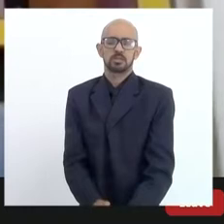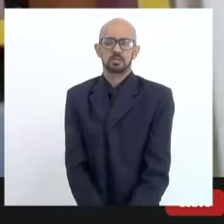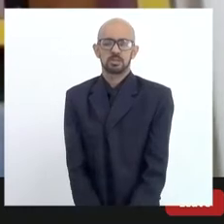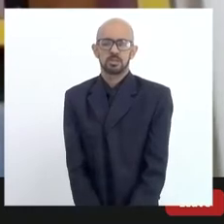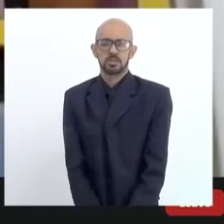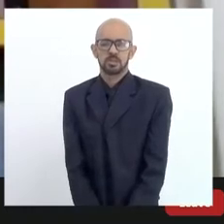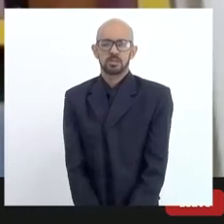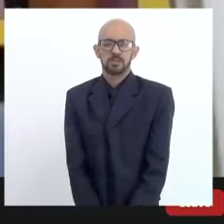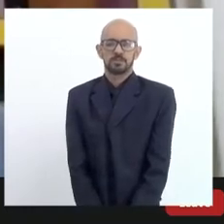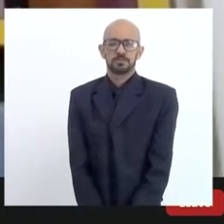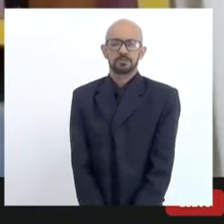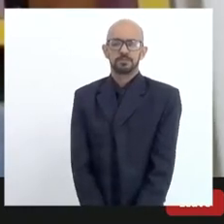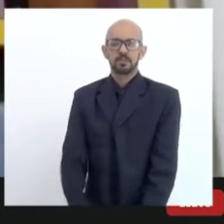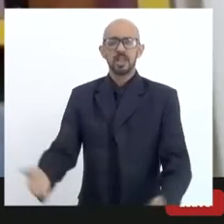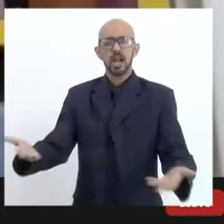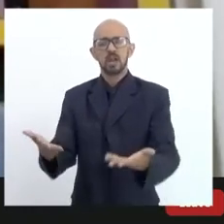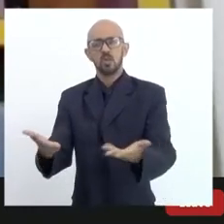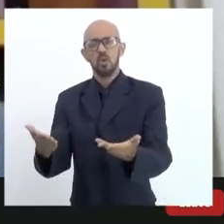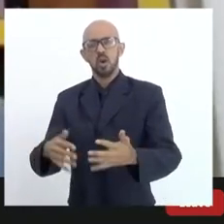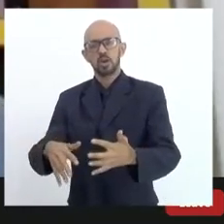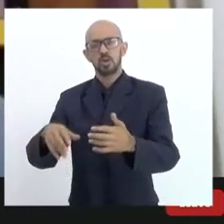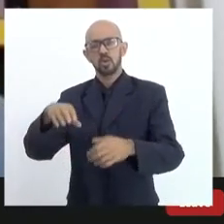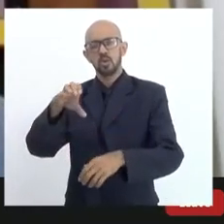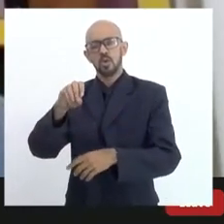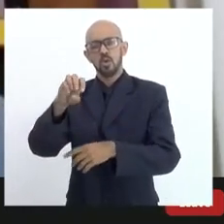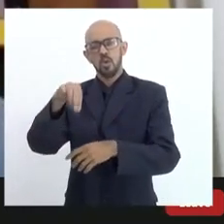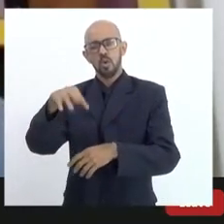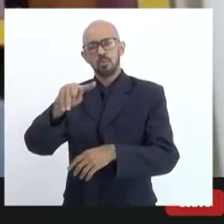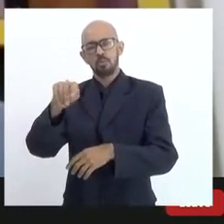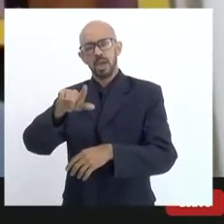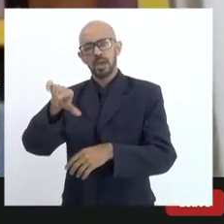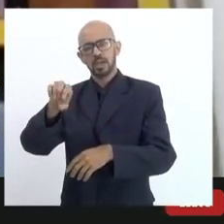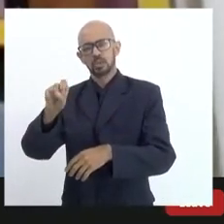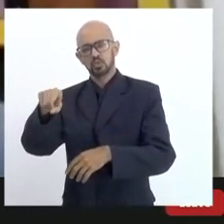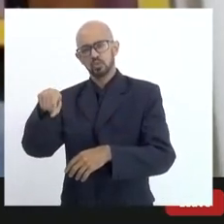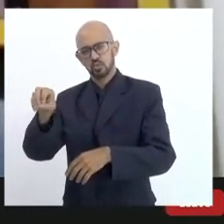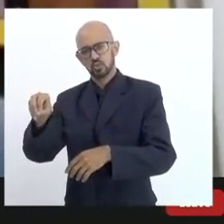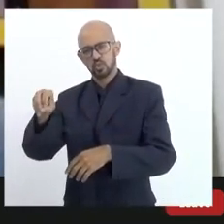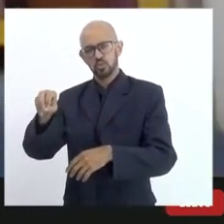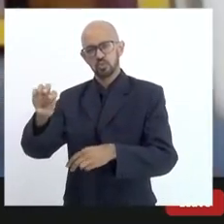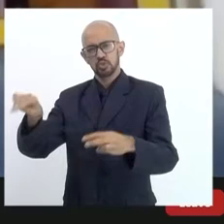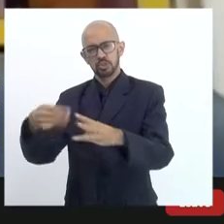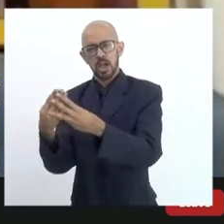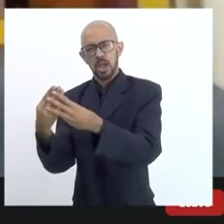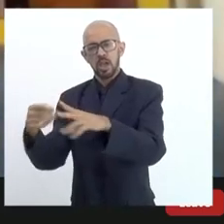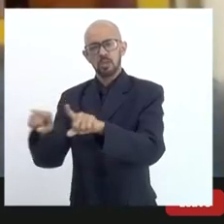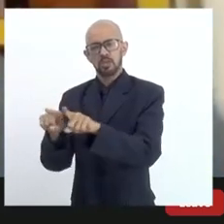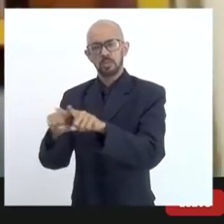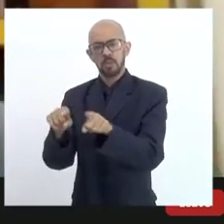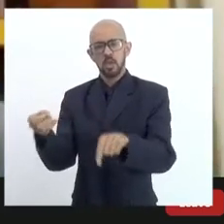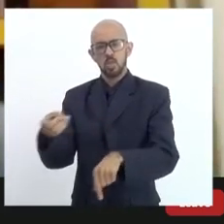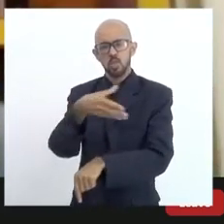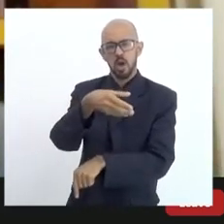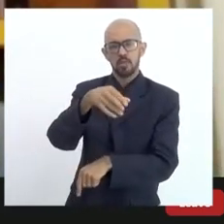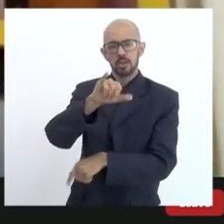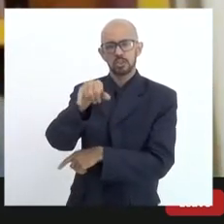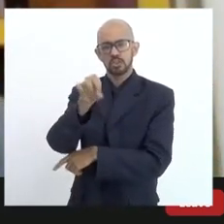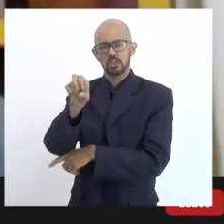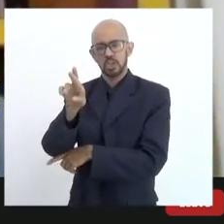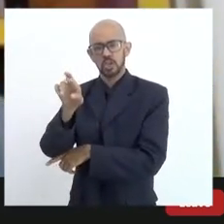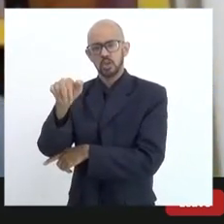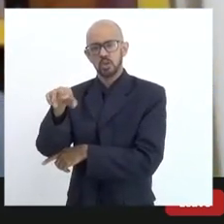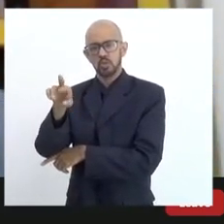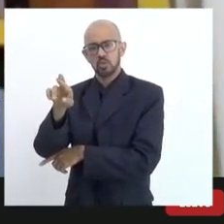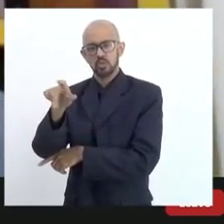do complexo de Israel, que agora também tem o Nova Jerusalém, que está para surgir, cada hora surge uma certa inovação,